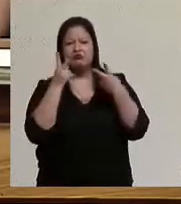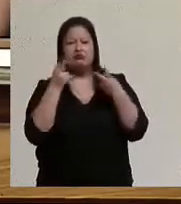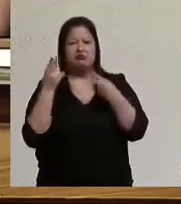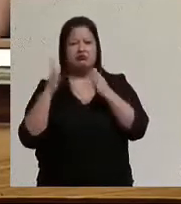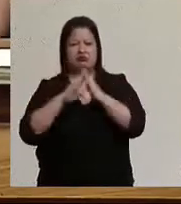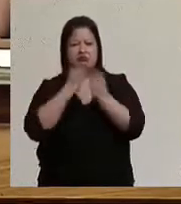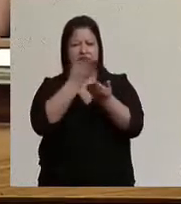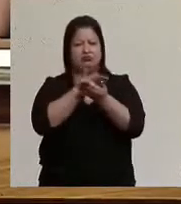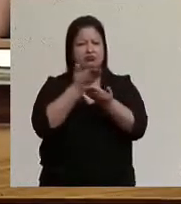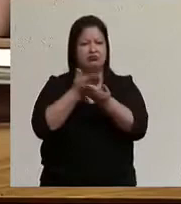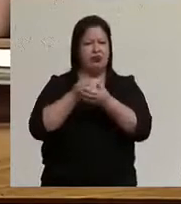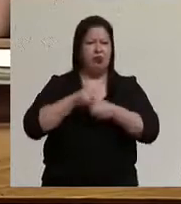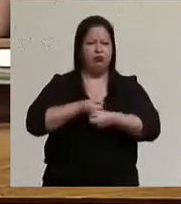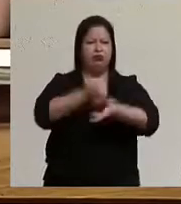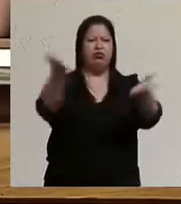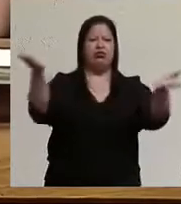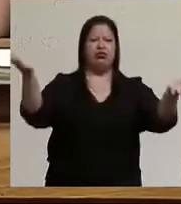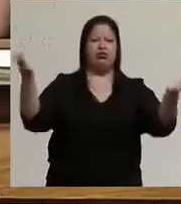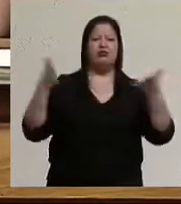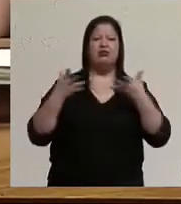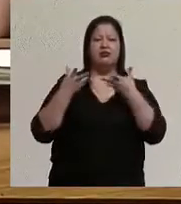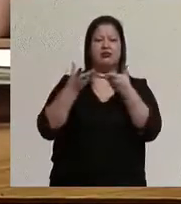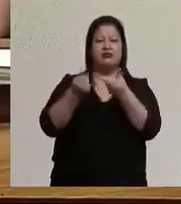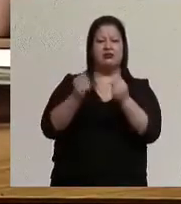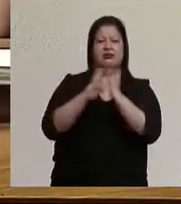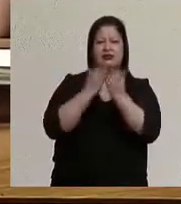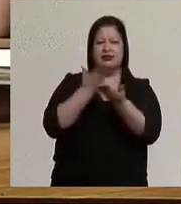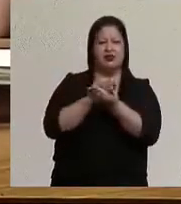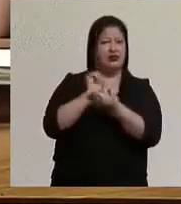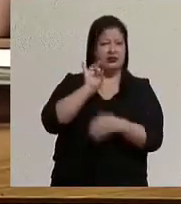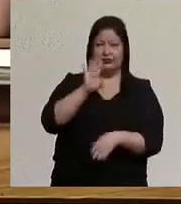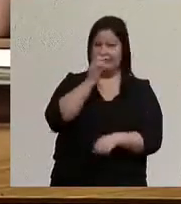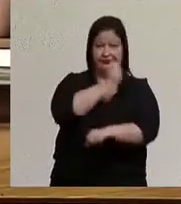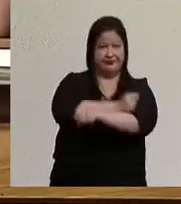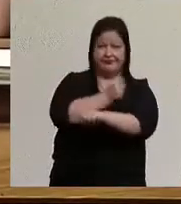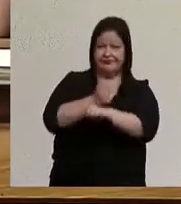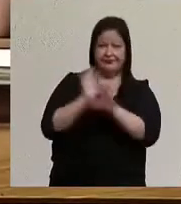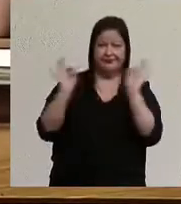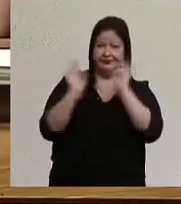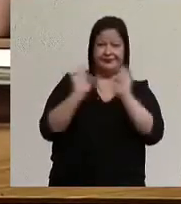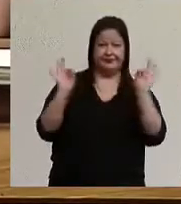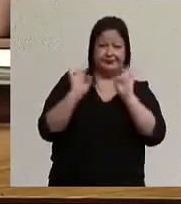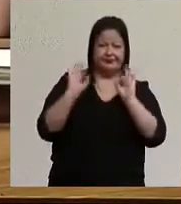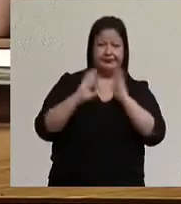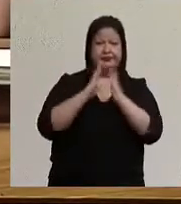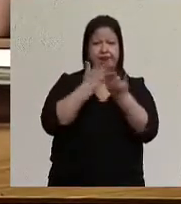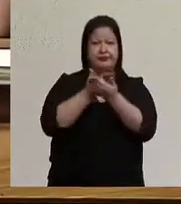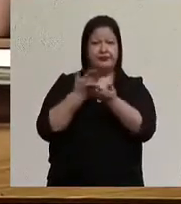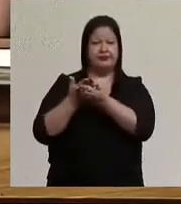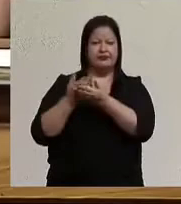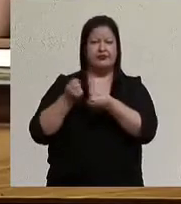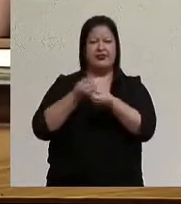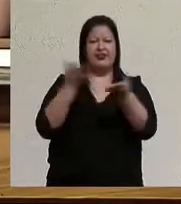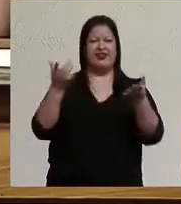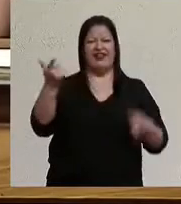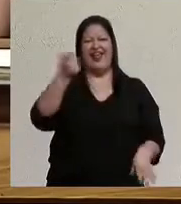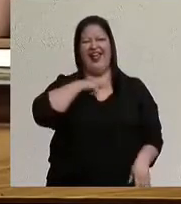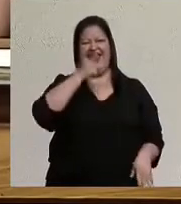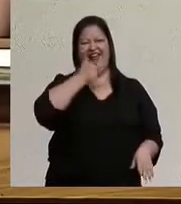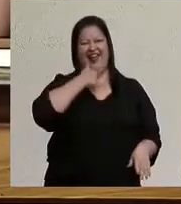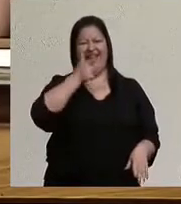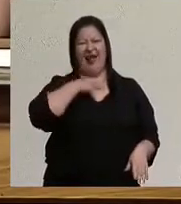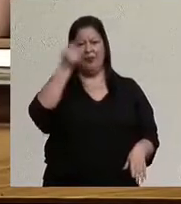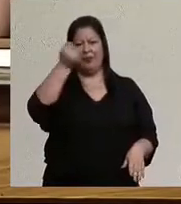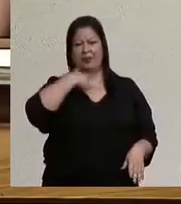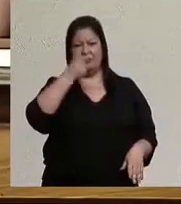em todas as escolas depois eu vinha saber que foram todas as escolas não foi só em Alphaville enfim e depois virou motivo de chacota né